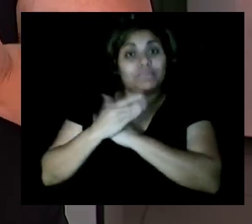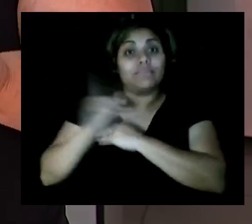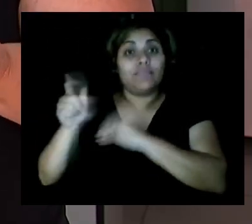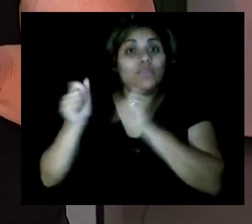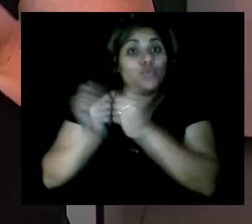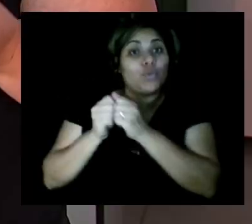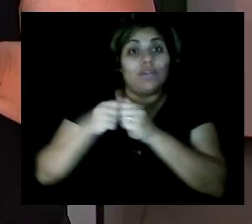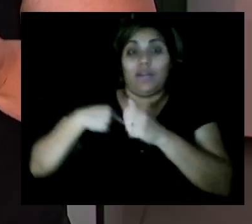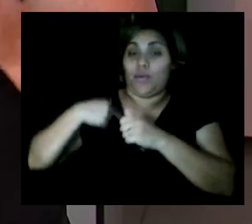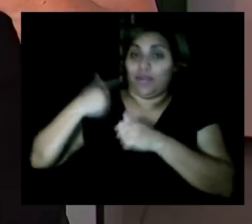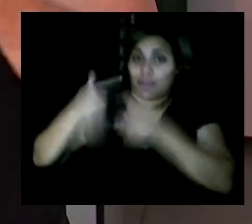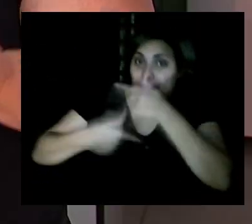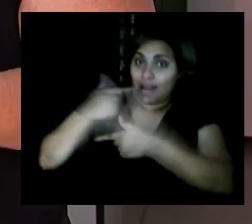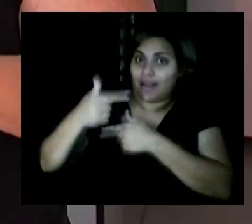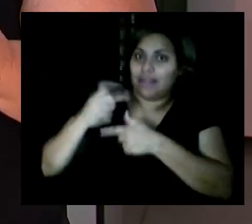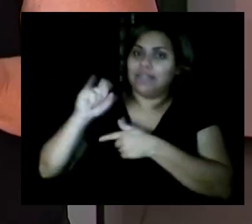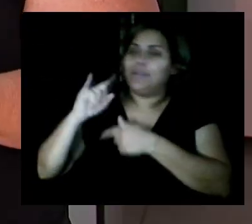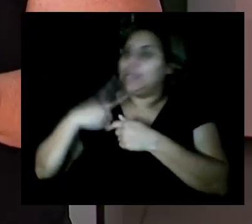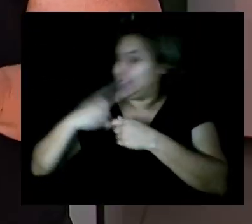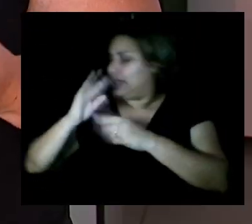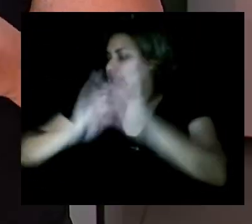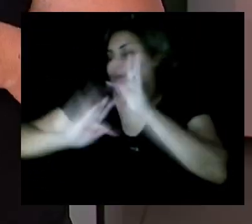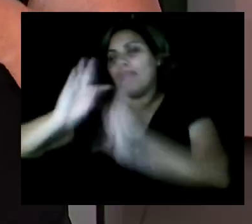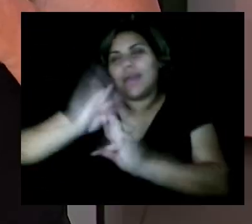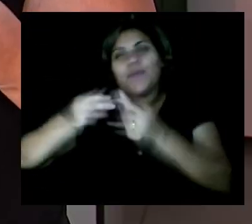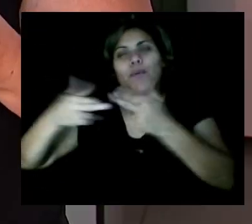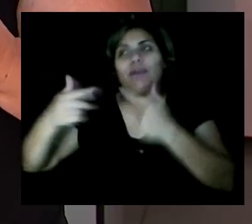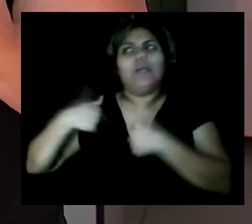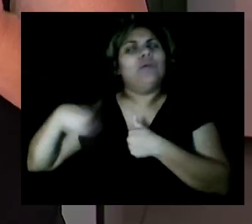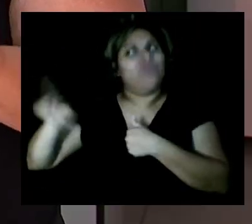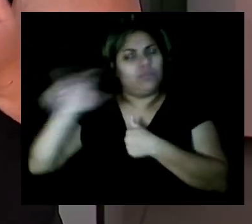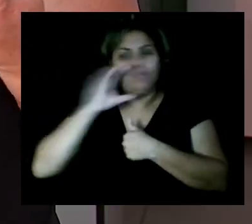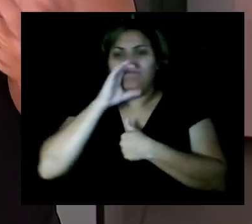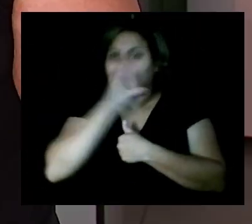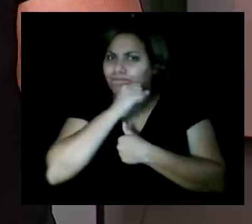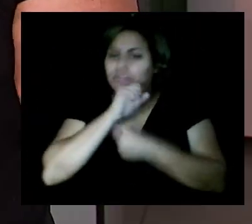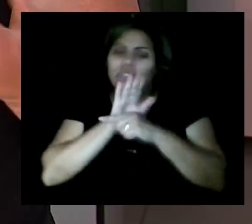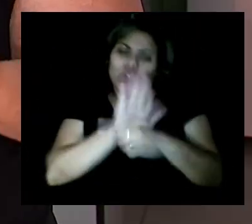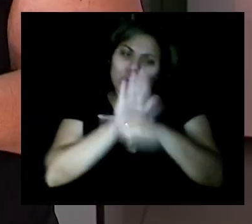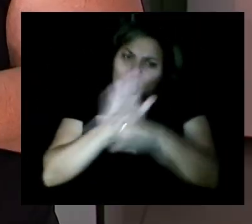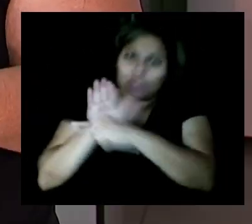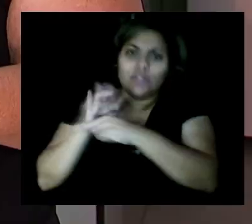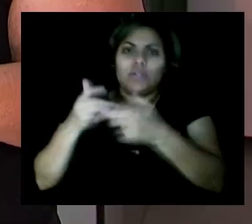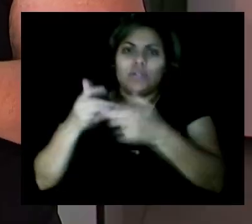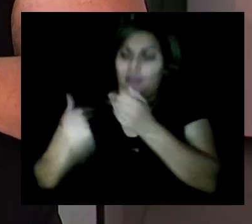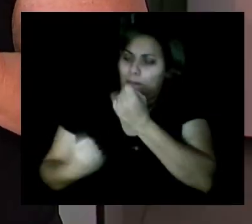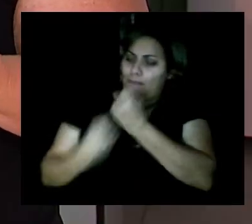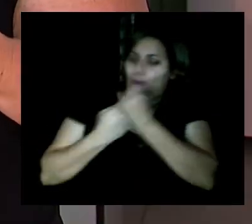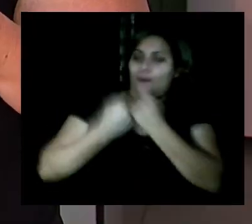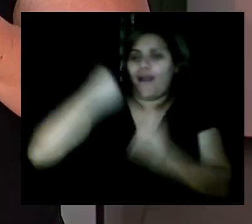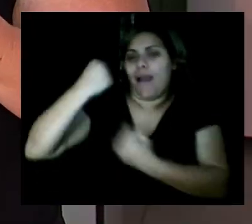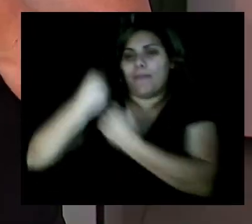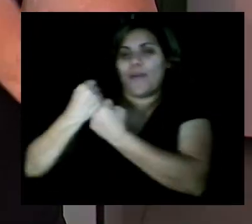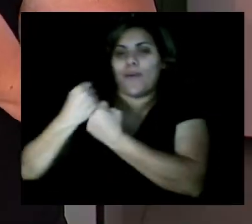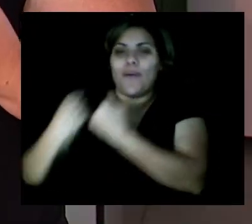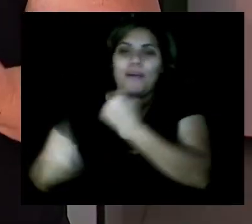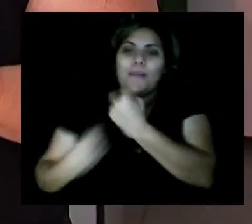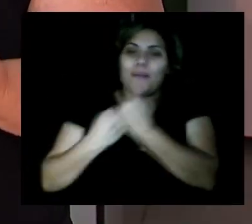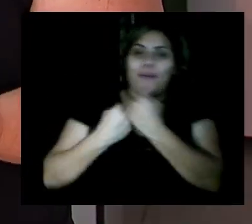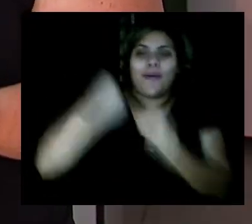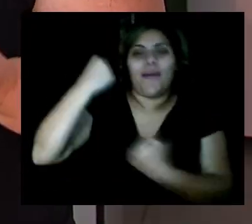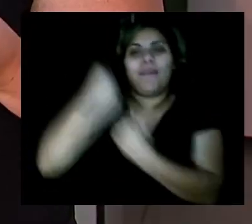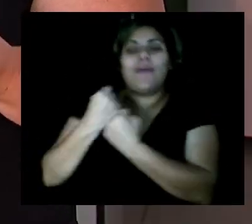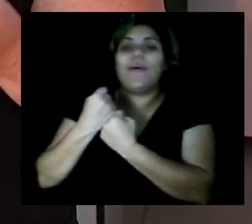tem que fazer uma terapia, alguma coisa, não, vamos atrás. E assim, o apoio né, que ele tem comigo é a parte assim, mais